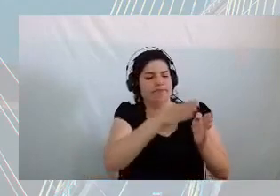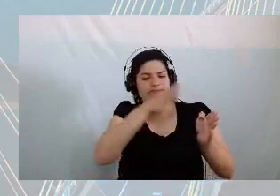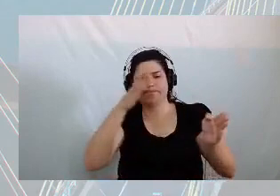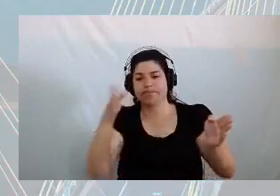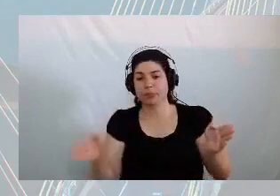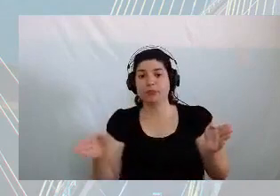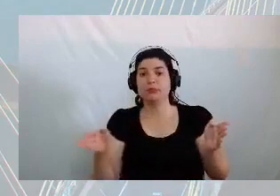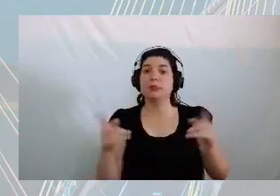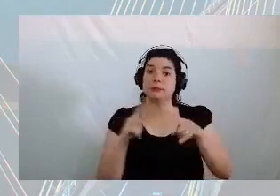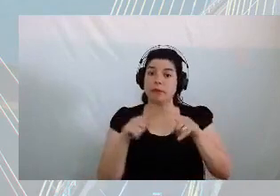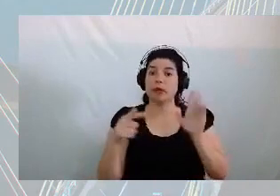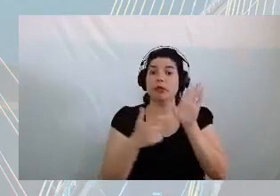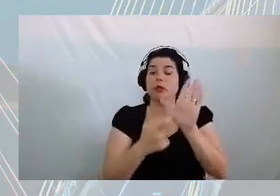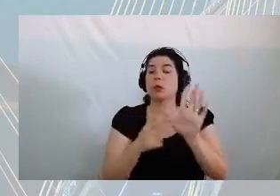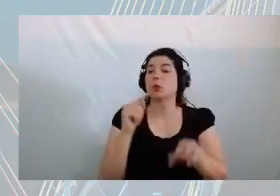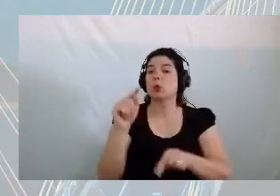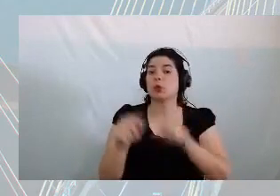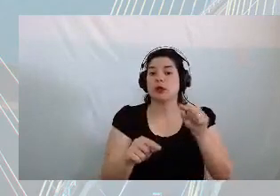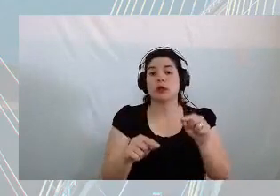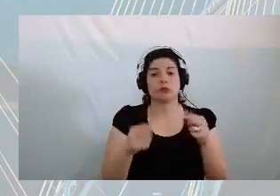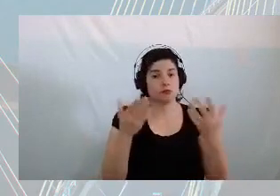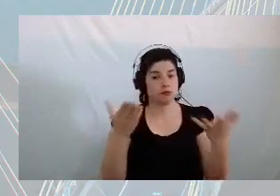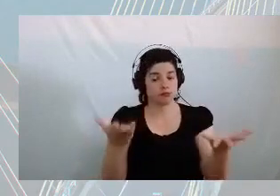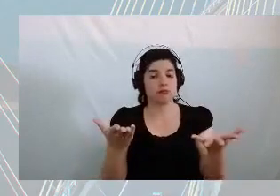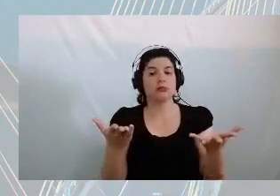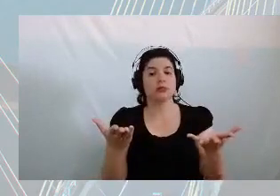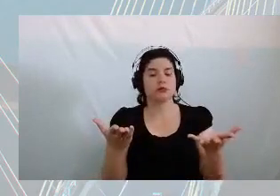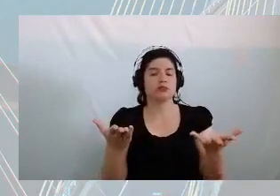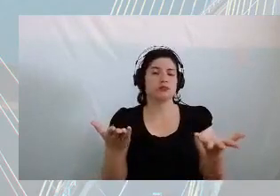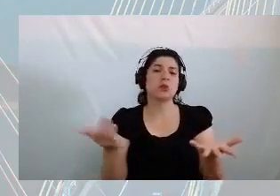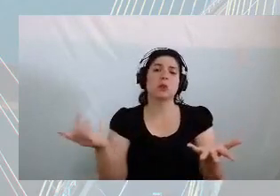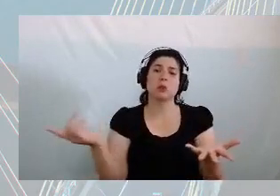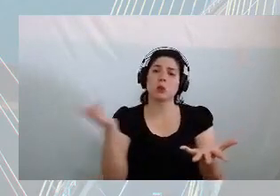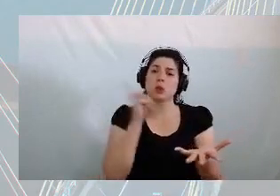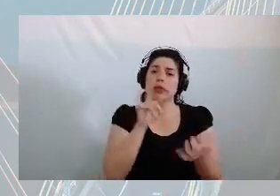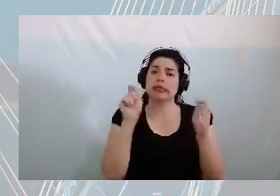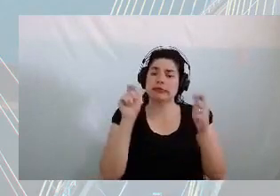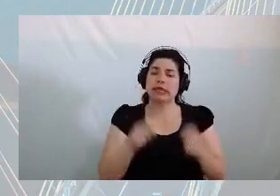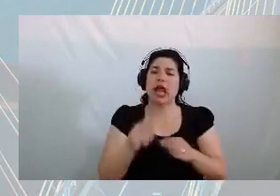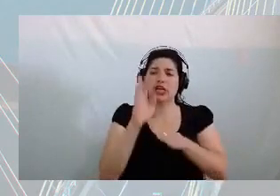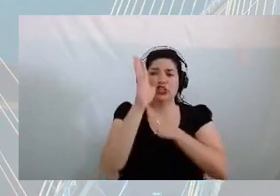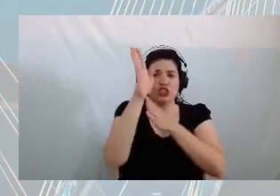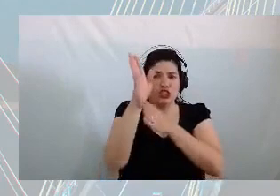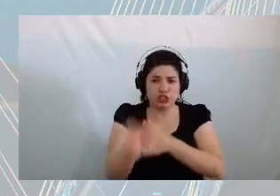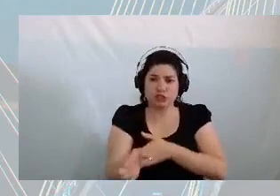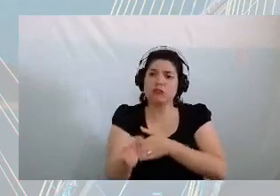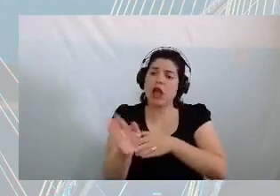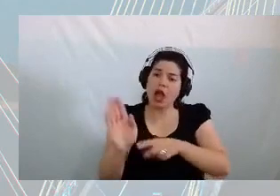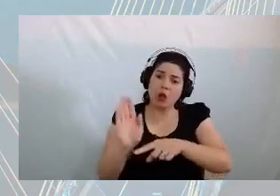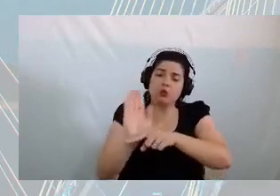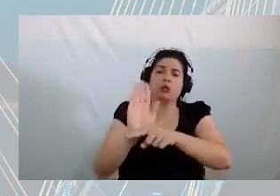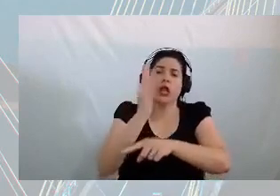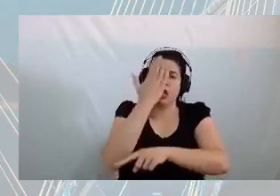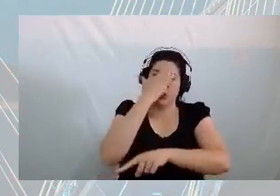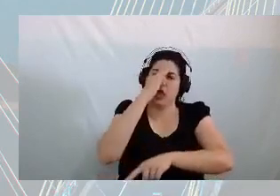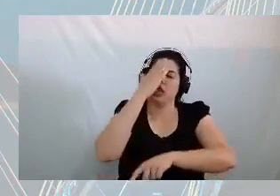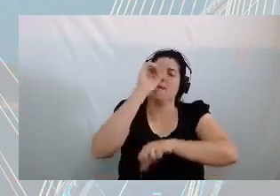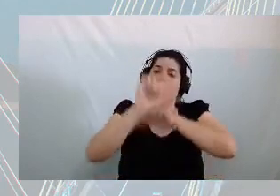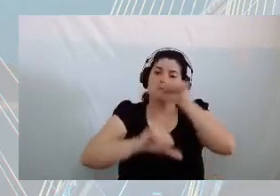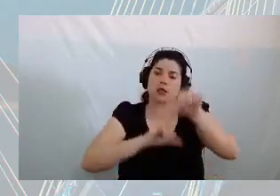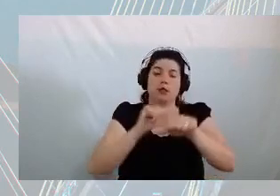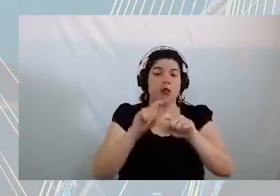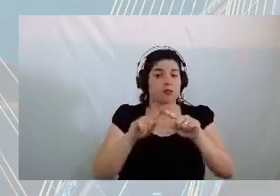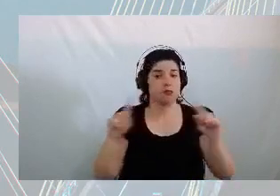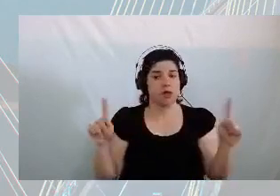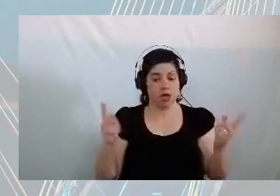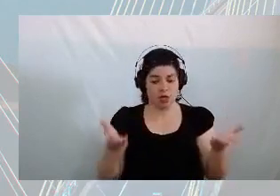trazer, que isso aqui, tão somente, te coloca na direção de mudança. Mas, se você não cuida da